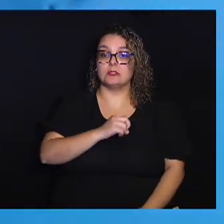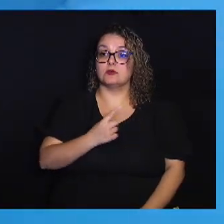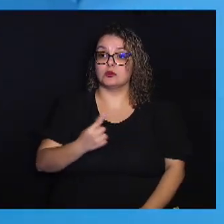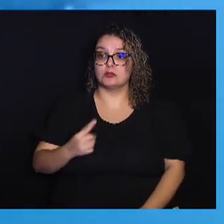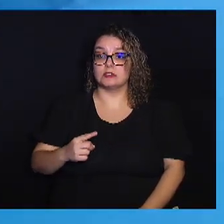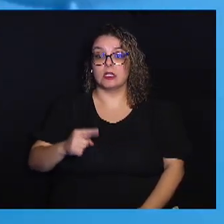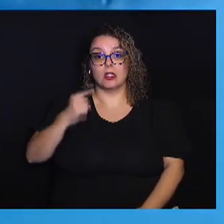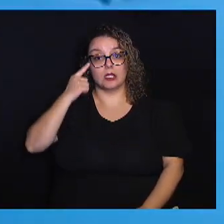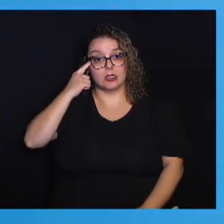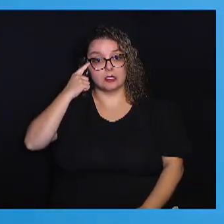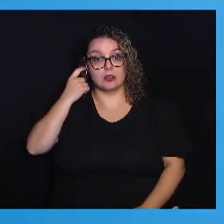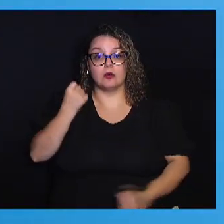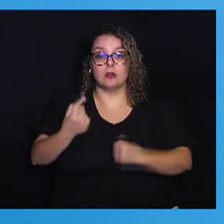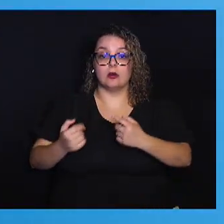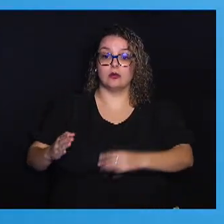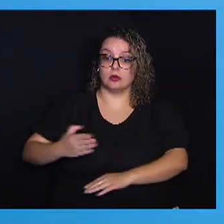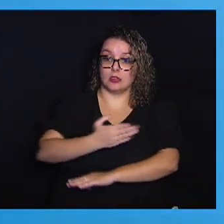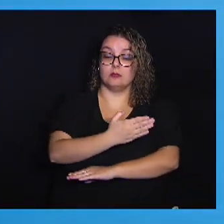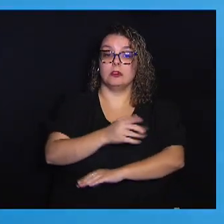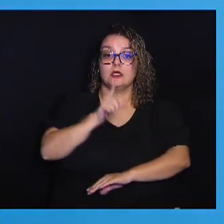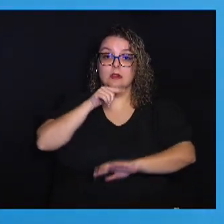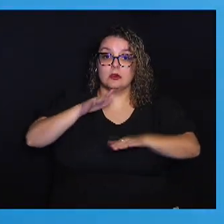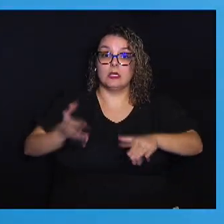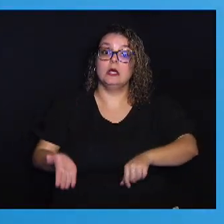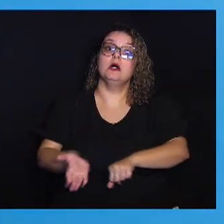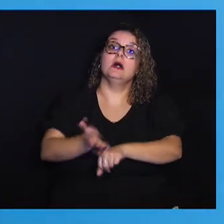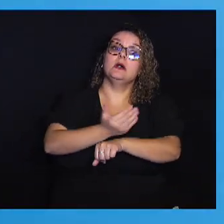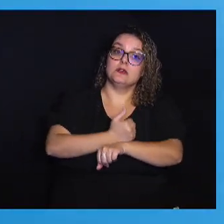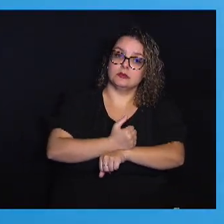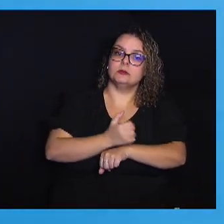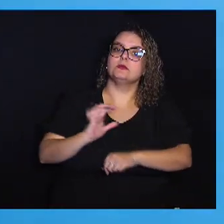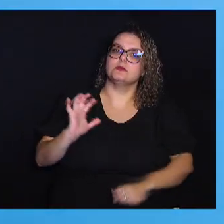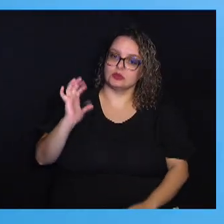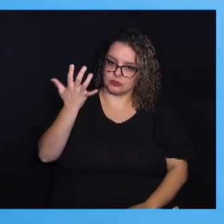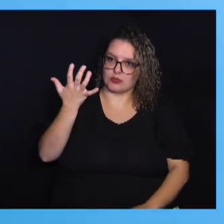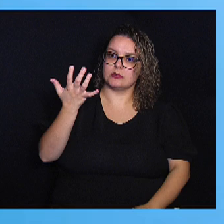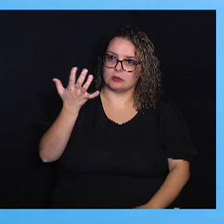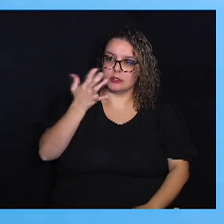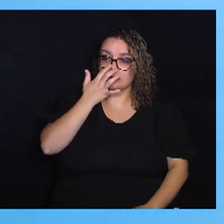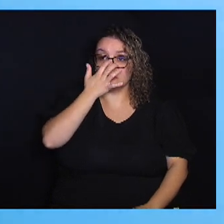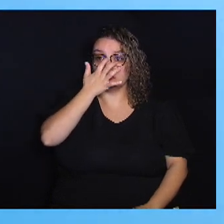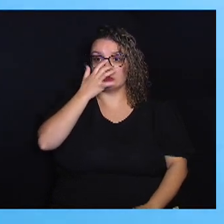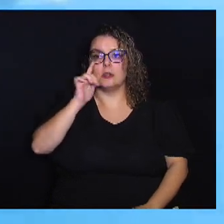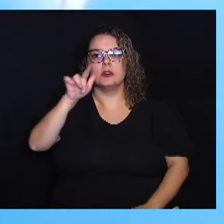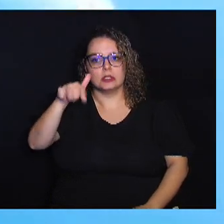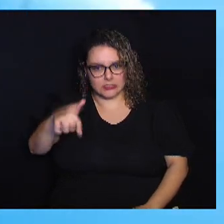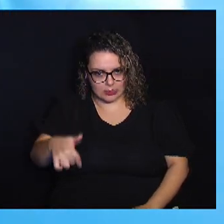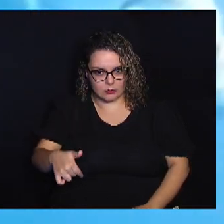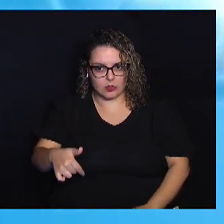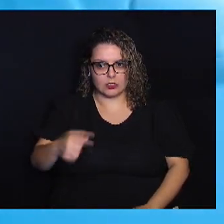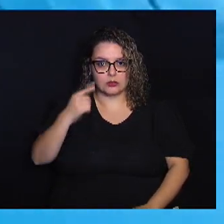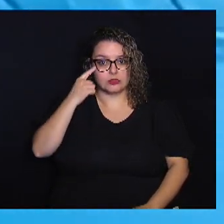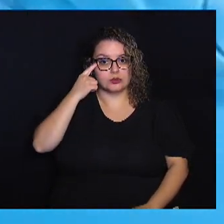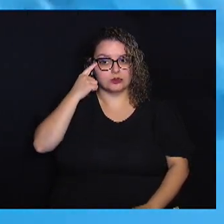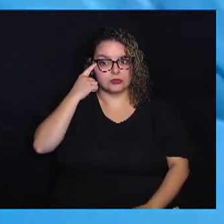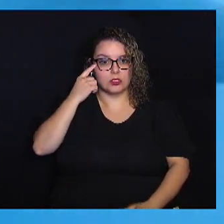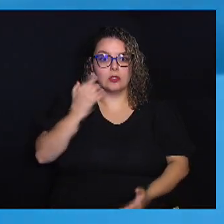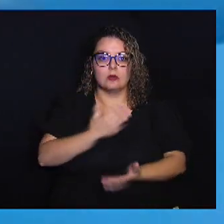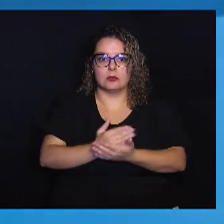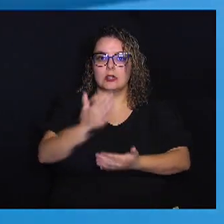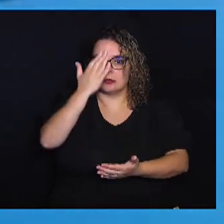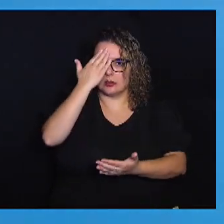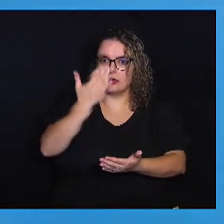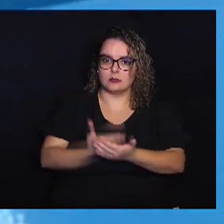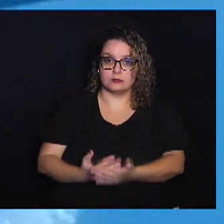quando alguns desses peixes foram vistos antes dos fenômenos acontecerem. Logo, os japoneses começaram a acreditar